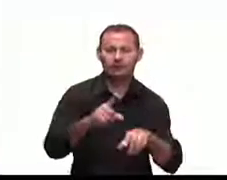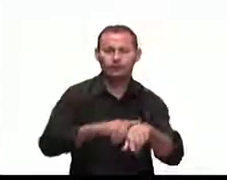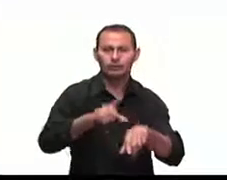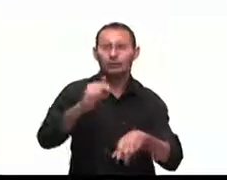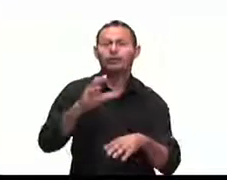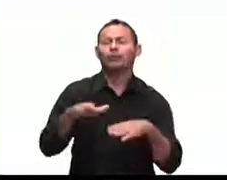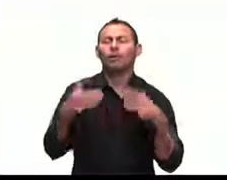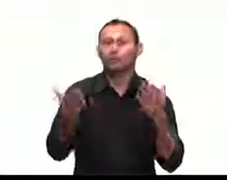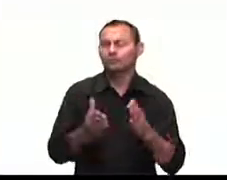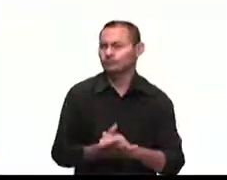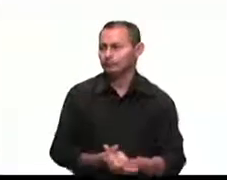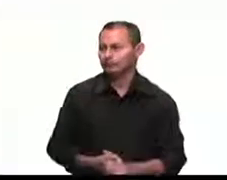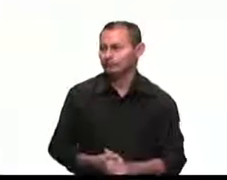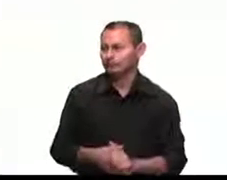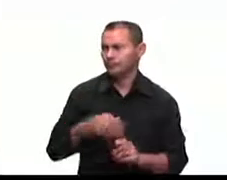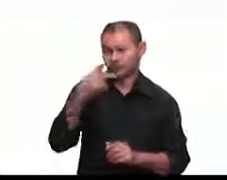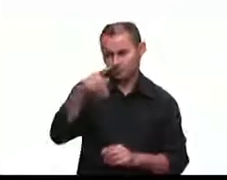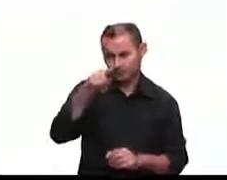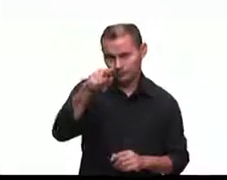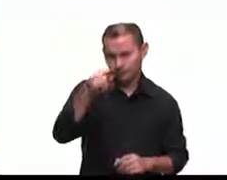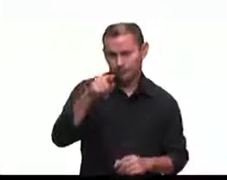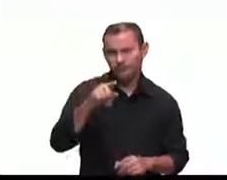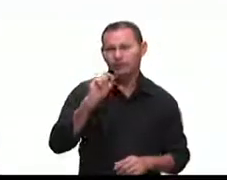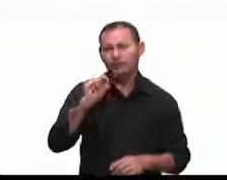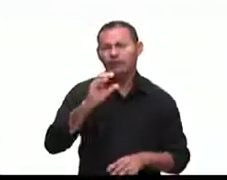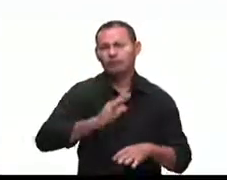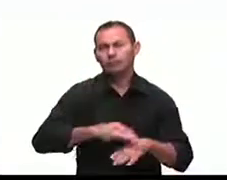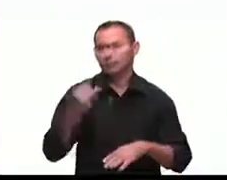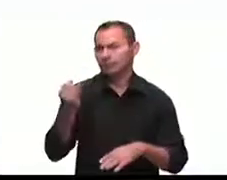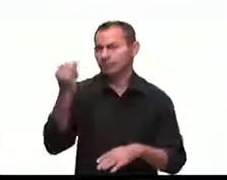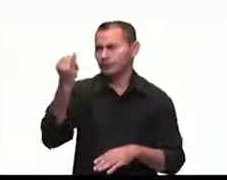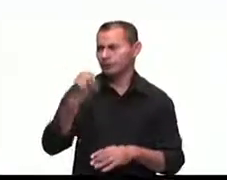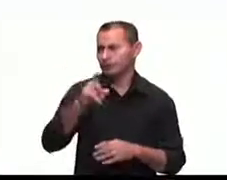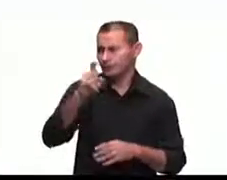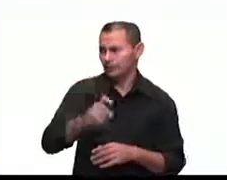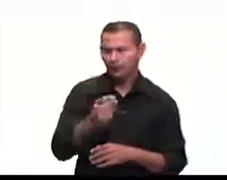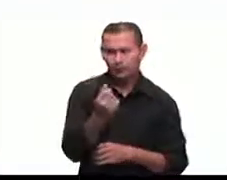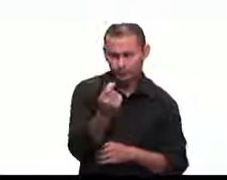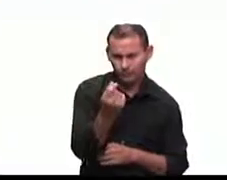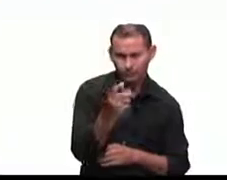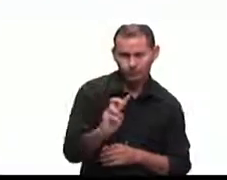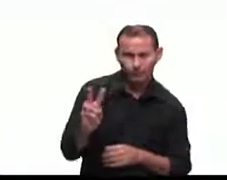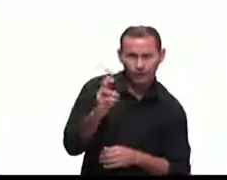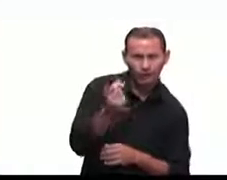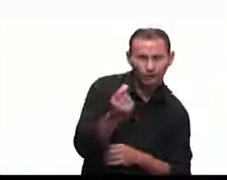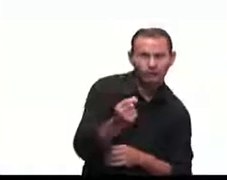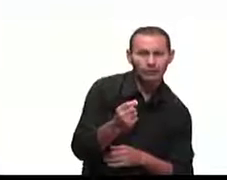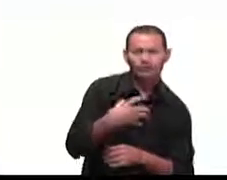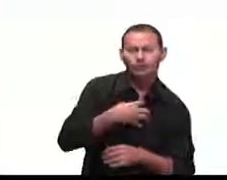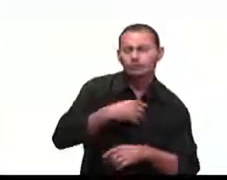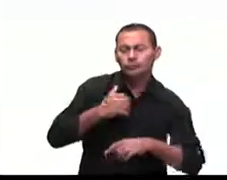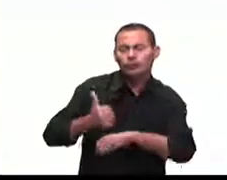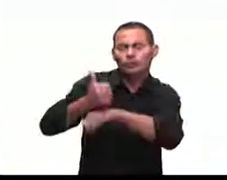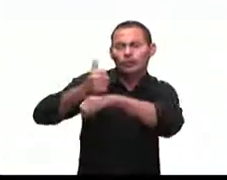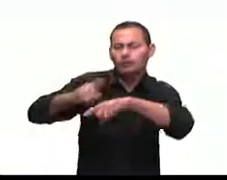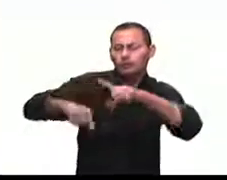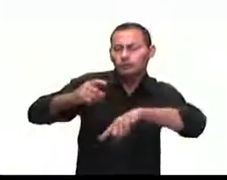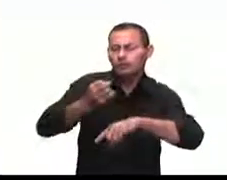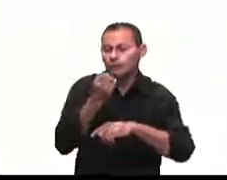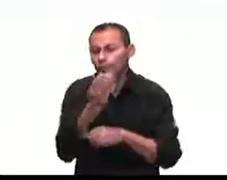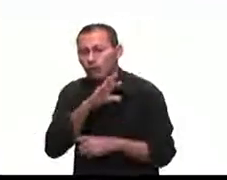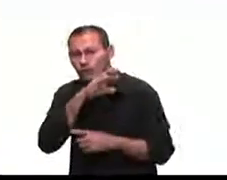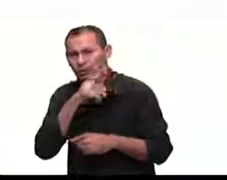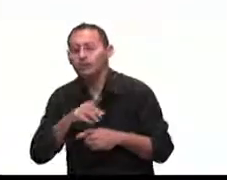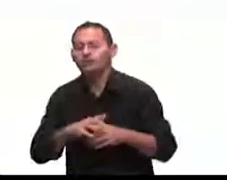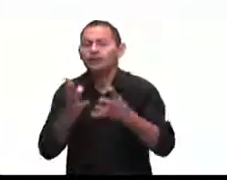pessoal, né? Então, no seu caso, o que é mais importante? Será que é o preço? Qualidade dos produtos? O